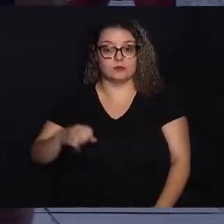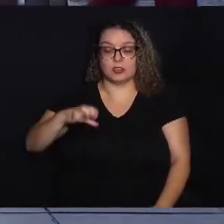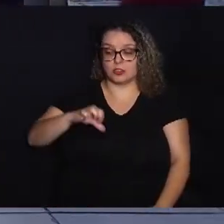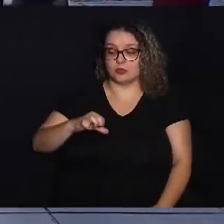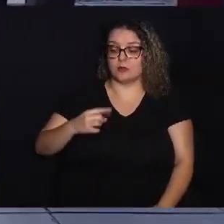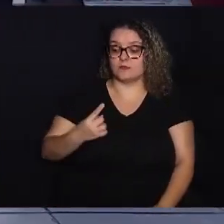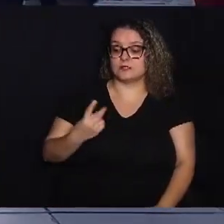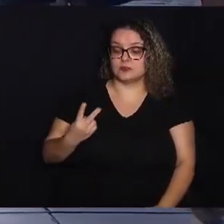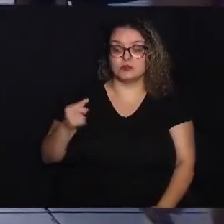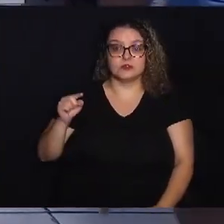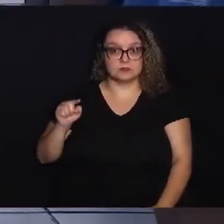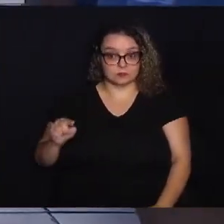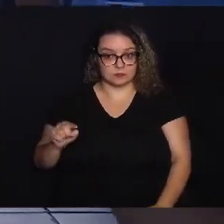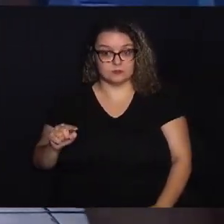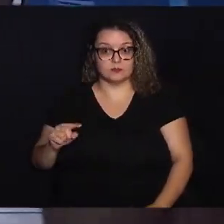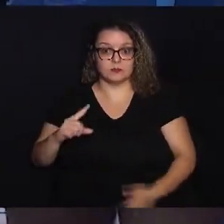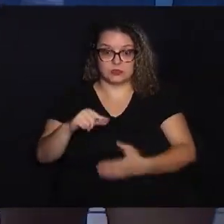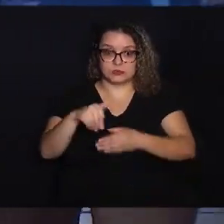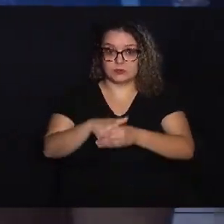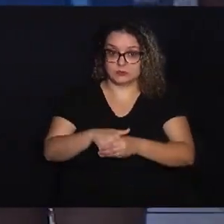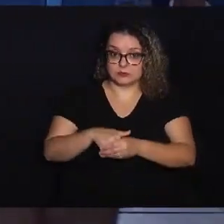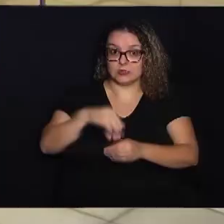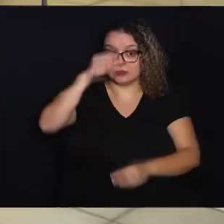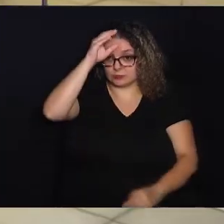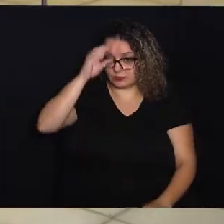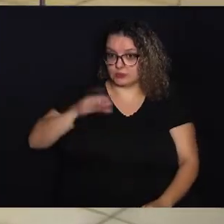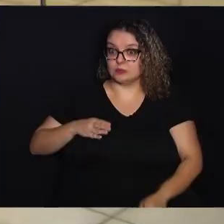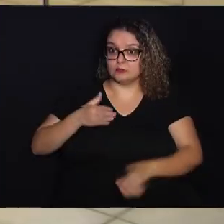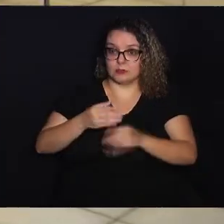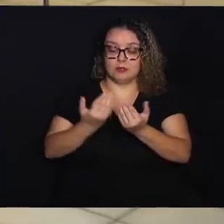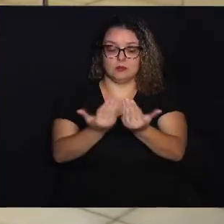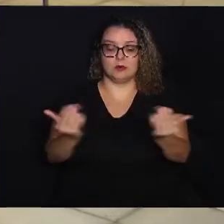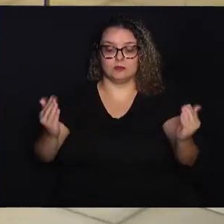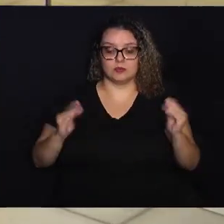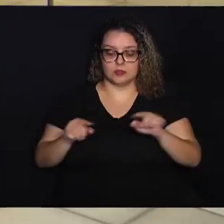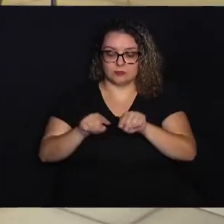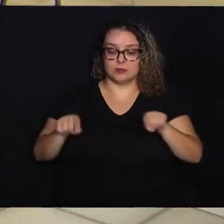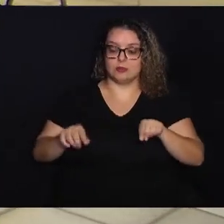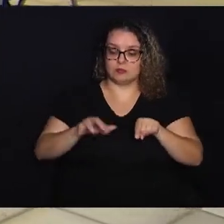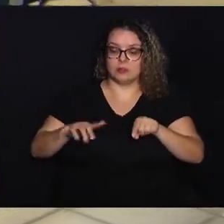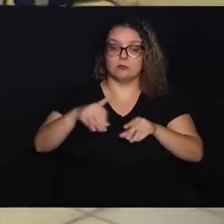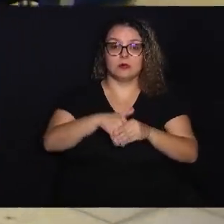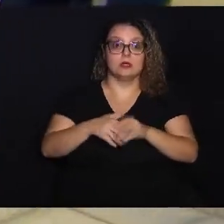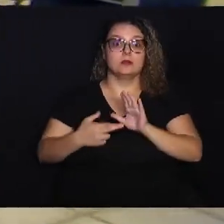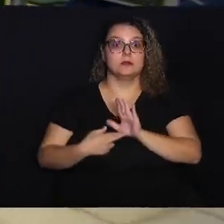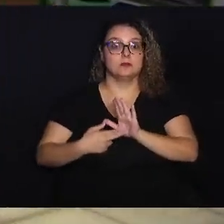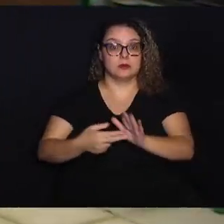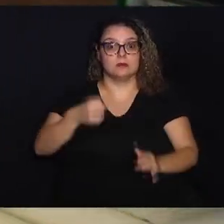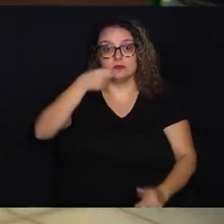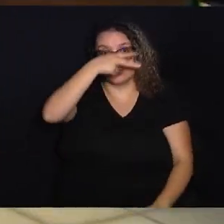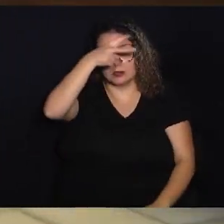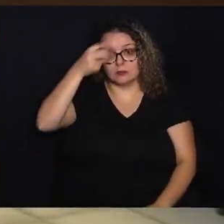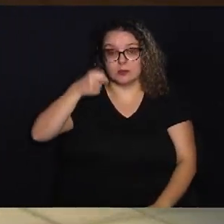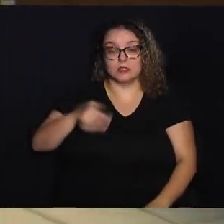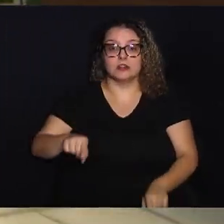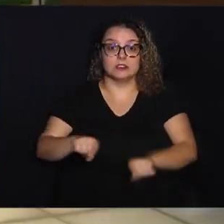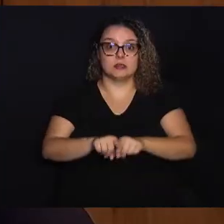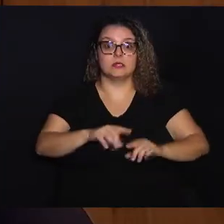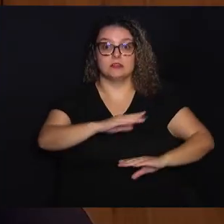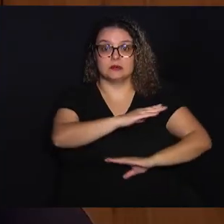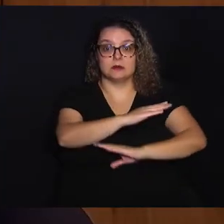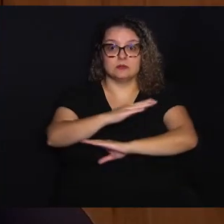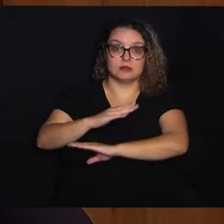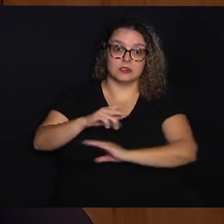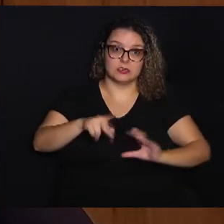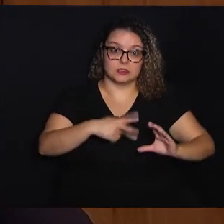155.912.000 eleitores estão aptos a comparecer às urnas e escolher os representantes para as prefeituras e câmaras municipais. Um